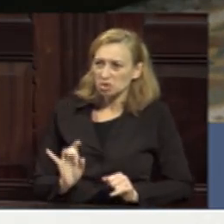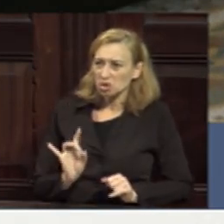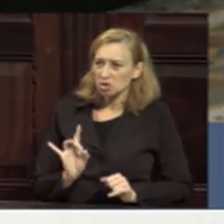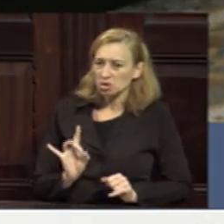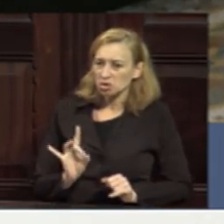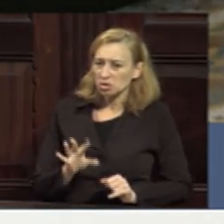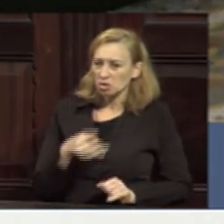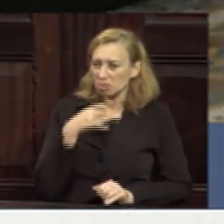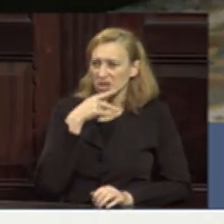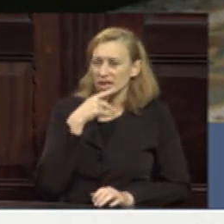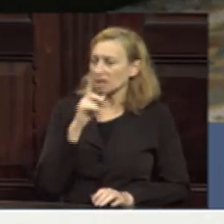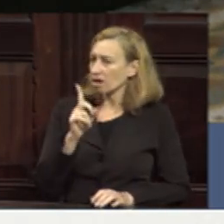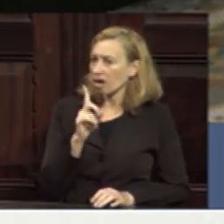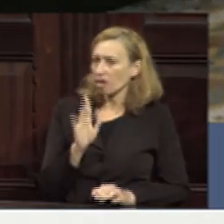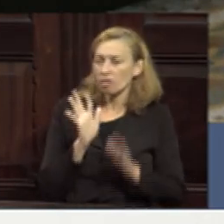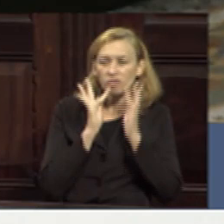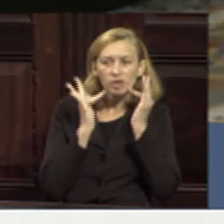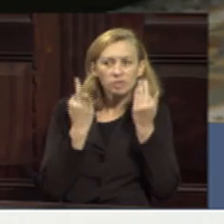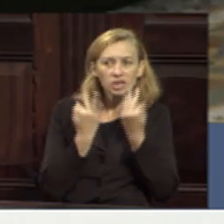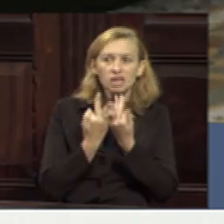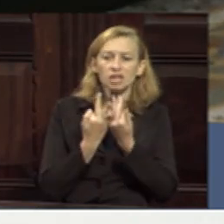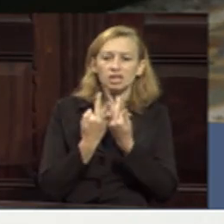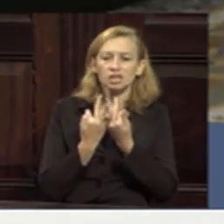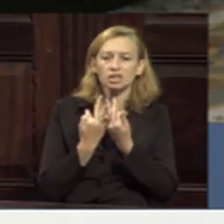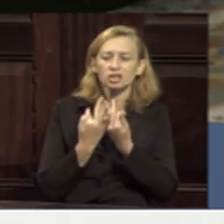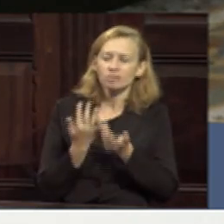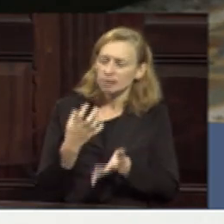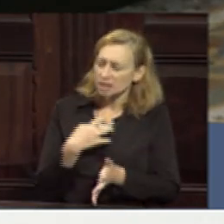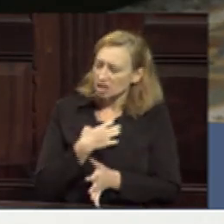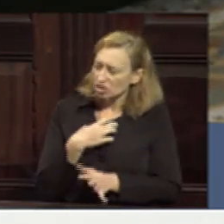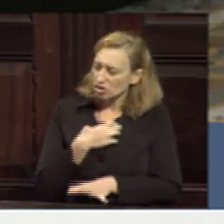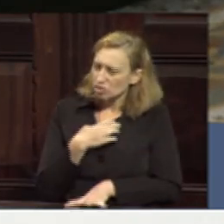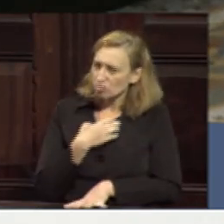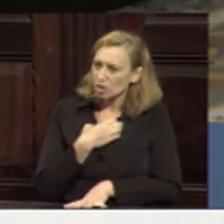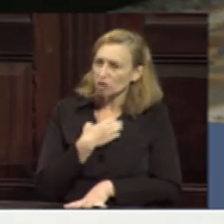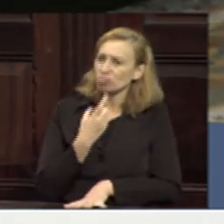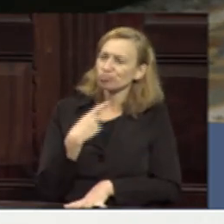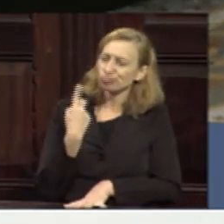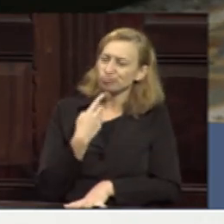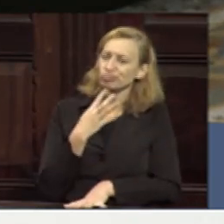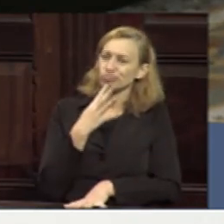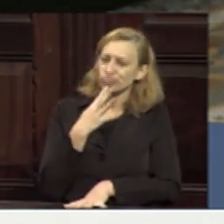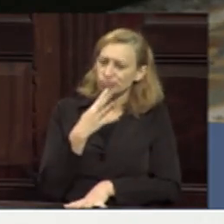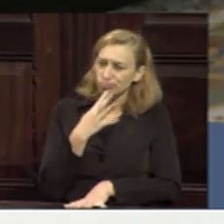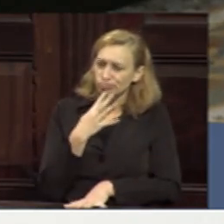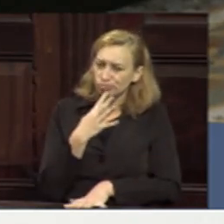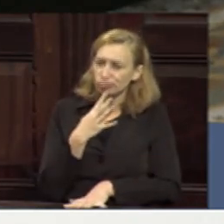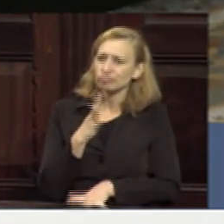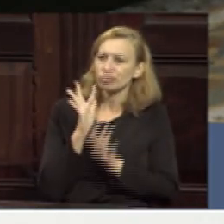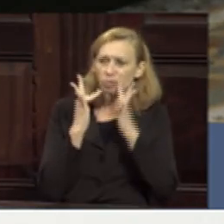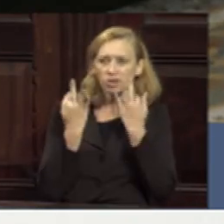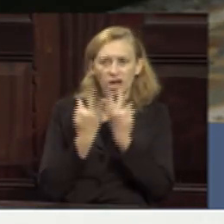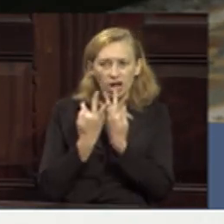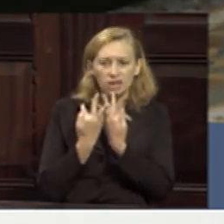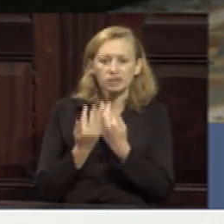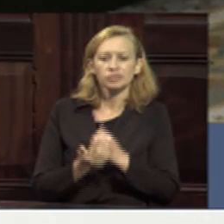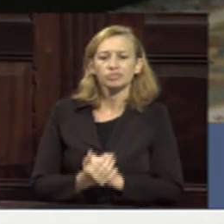Os familiares, o sentimento nós conhecemos, os familiares.